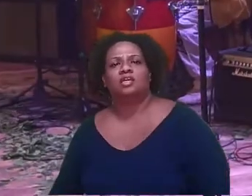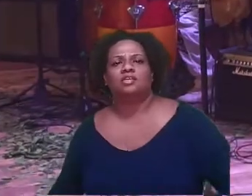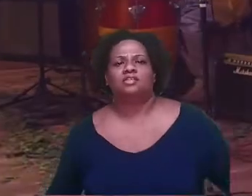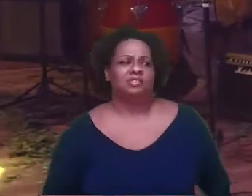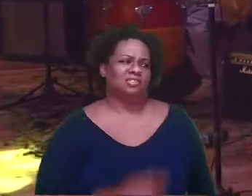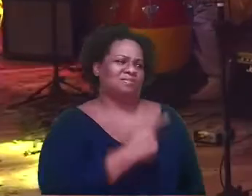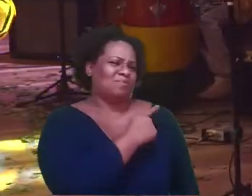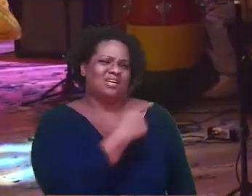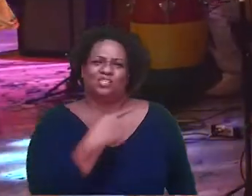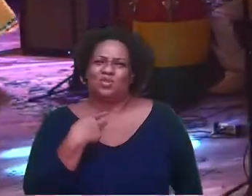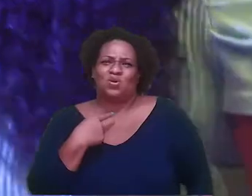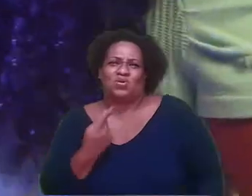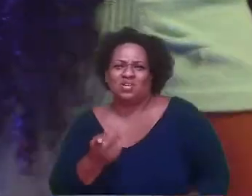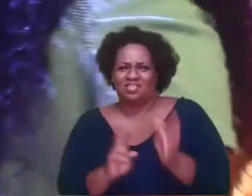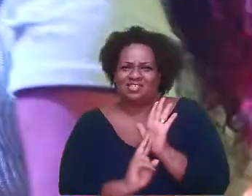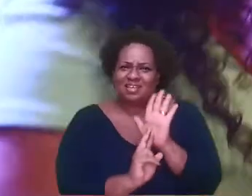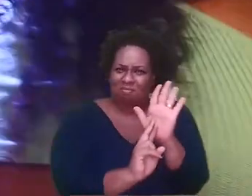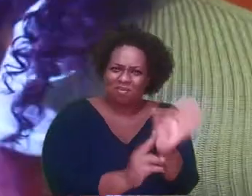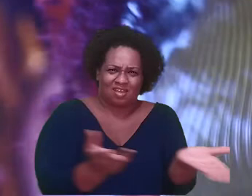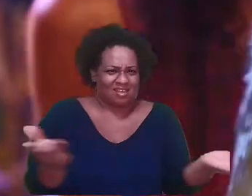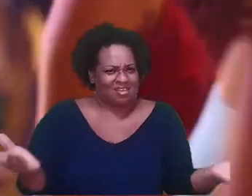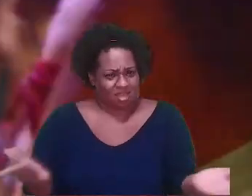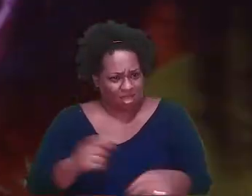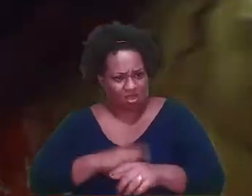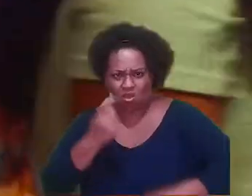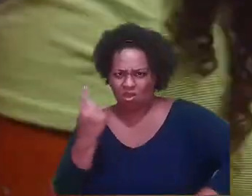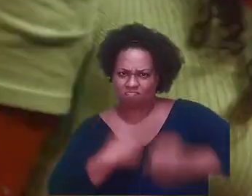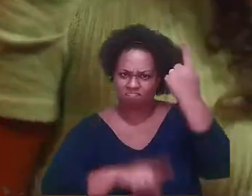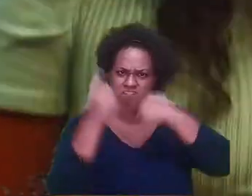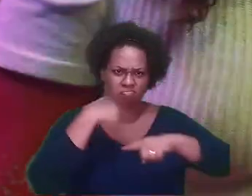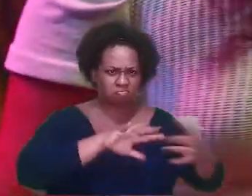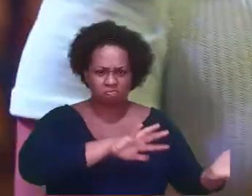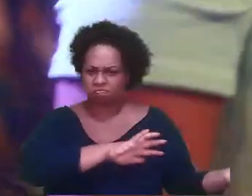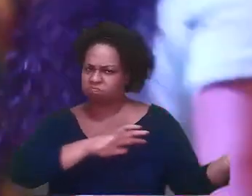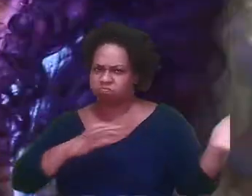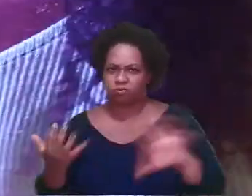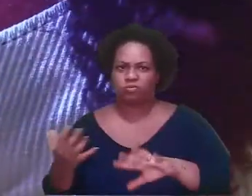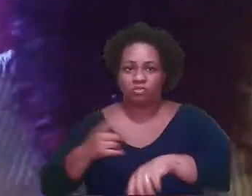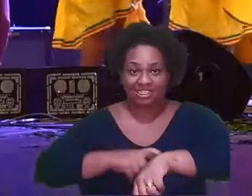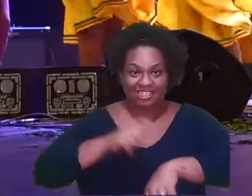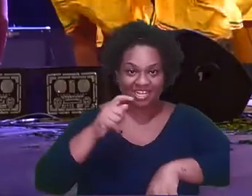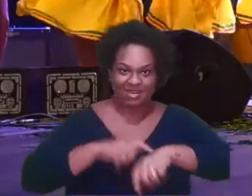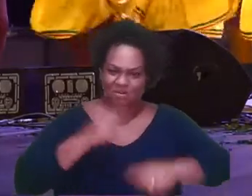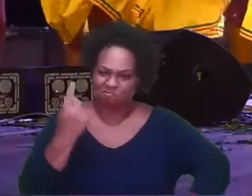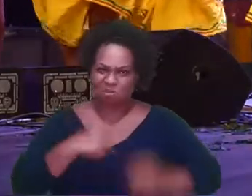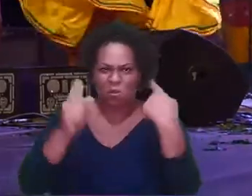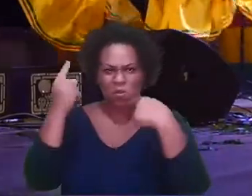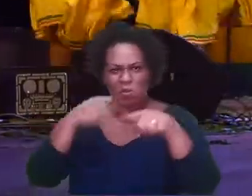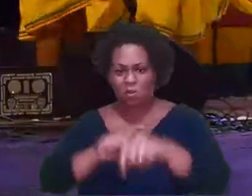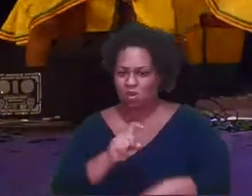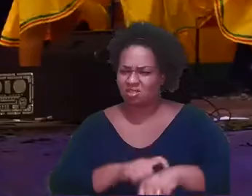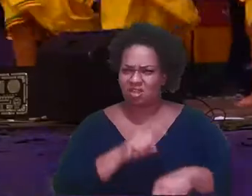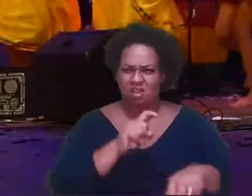comer. Tá na hora do pau comer. Tá na hora do pau comer. Para as mulheres serem respeitadas. Tá na hora do pau